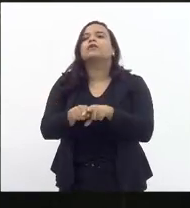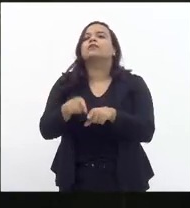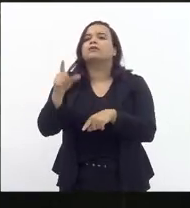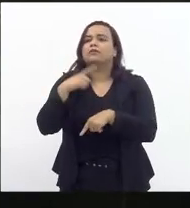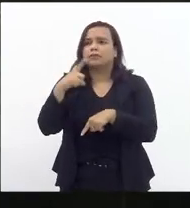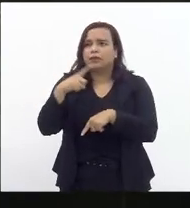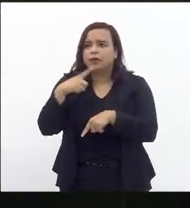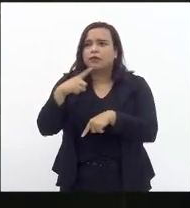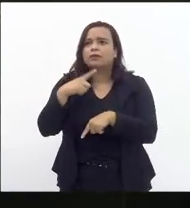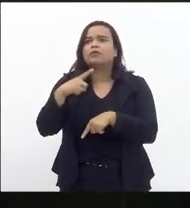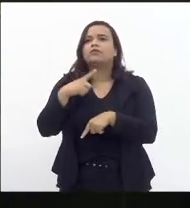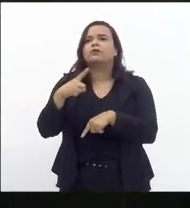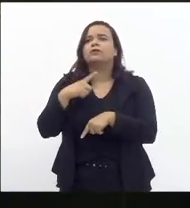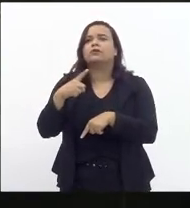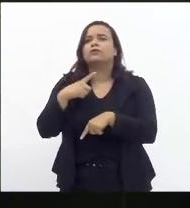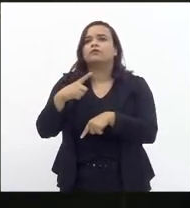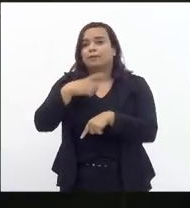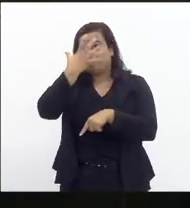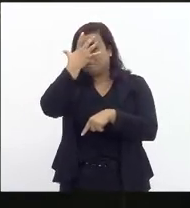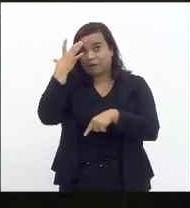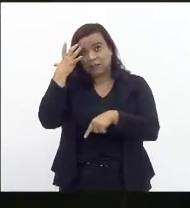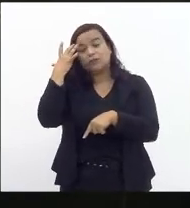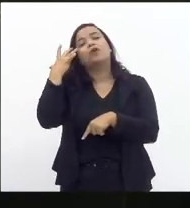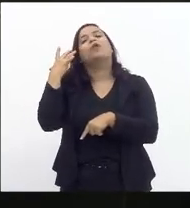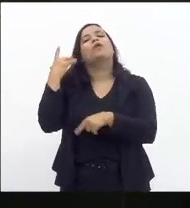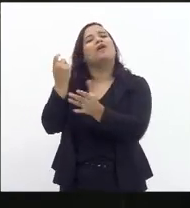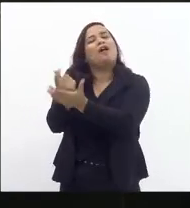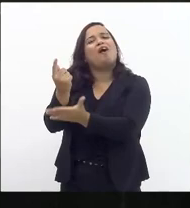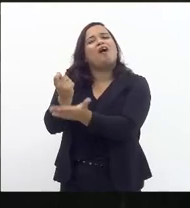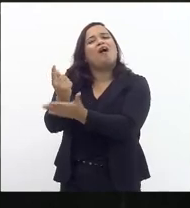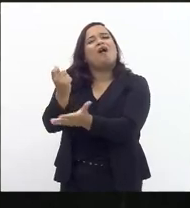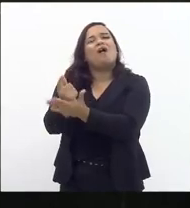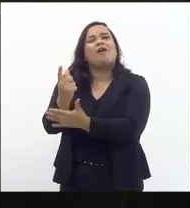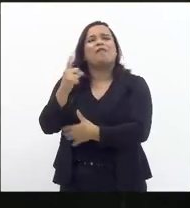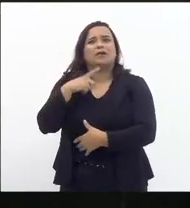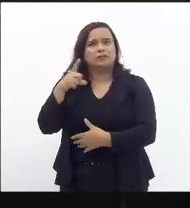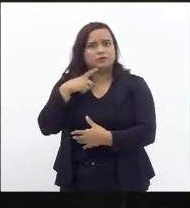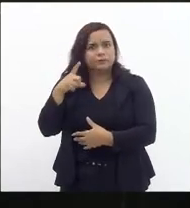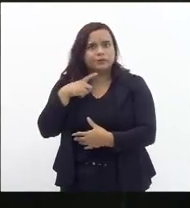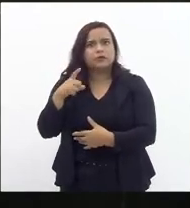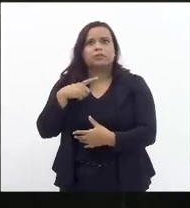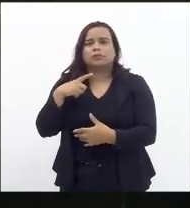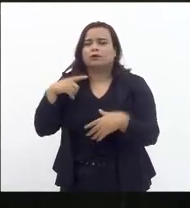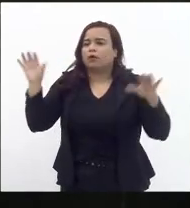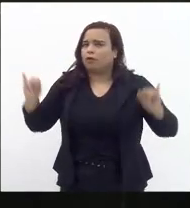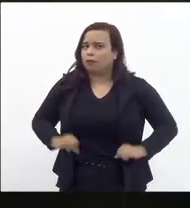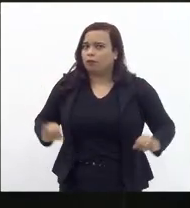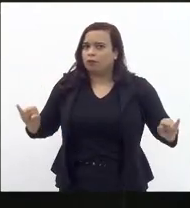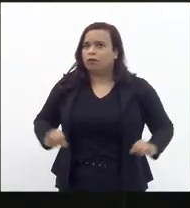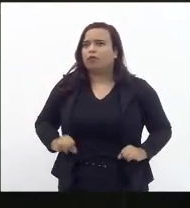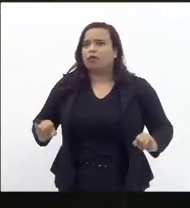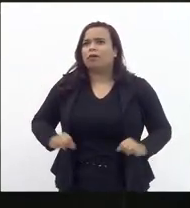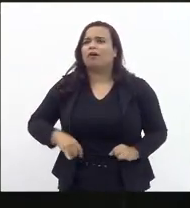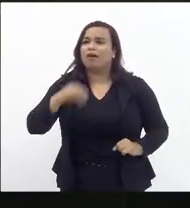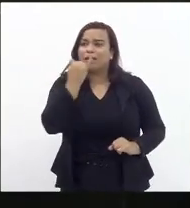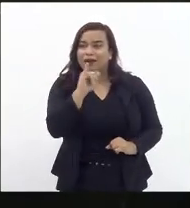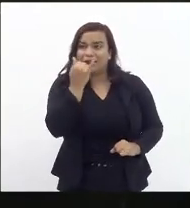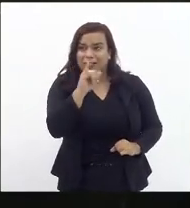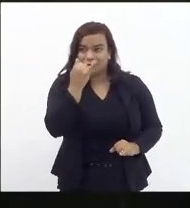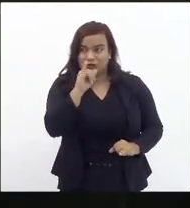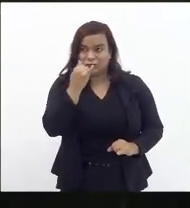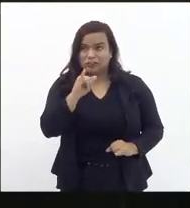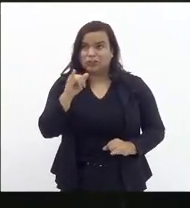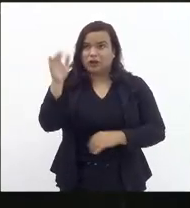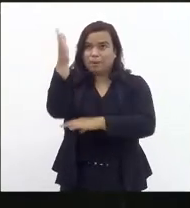assalto no bolso do consumidor com o preço da energia, que vai abaixar agora, porque vai sair a bandeira vermelha, já